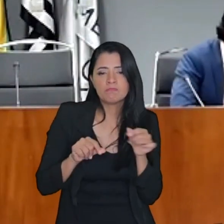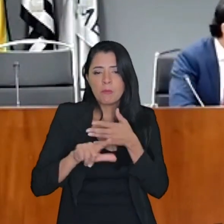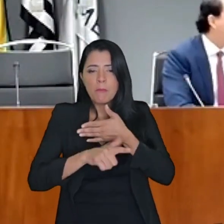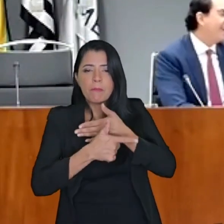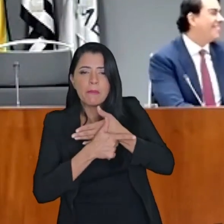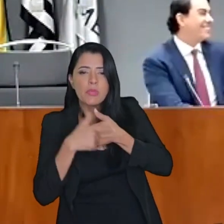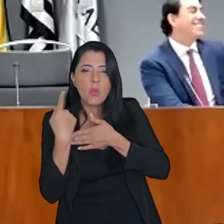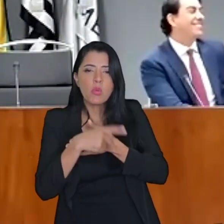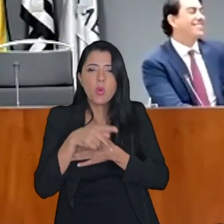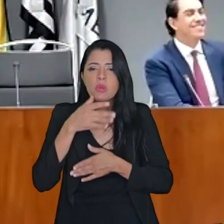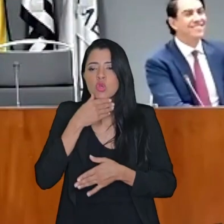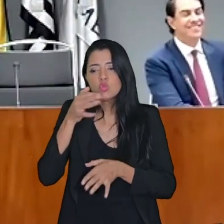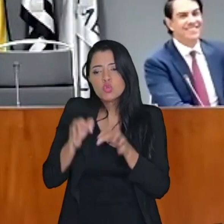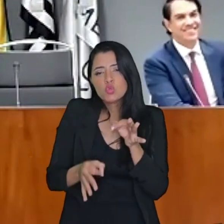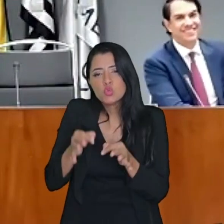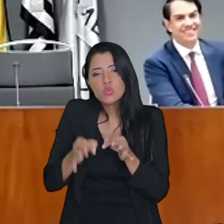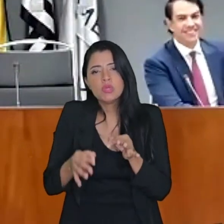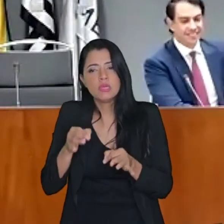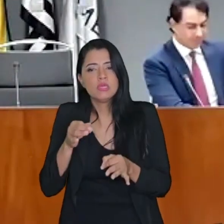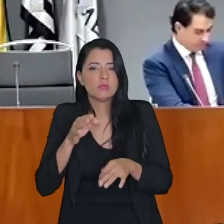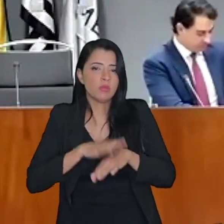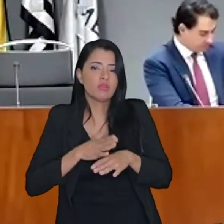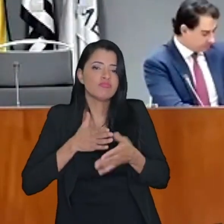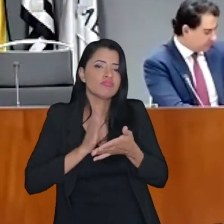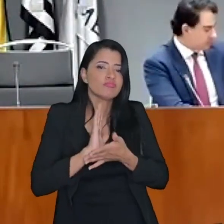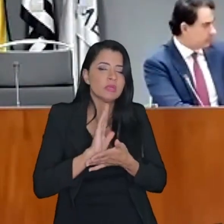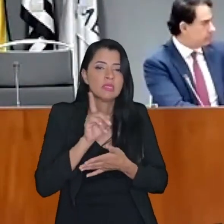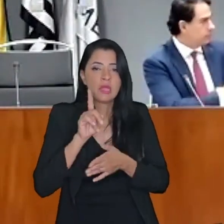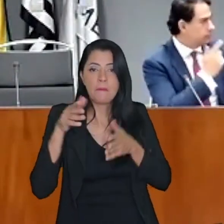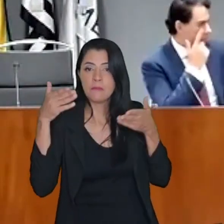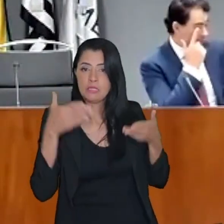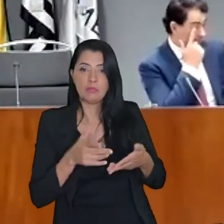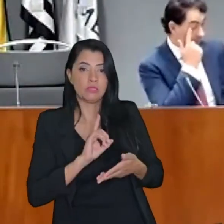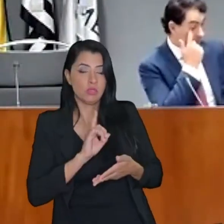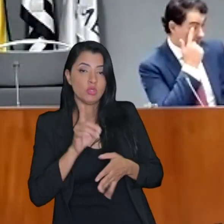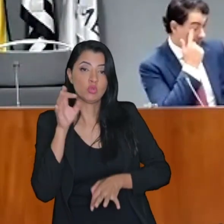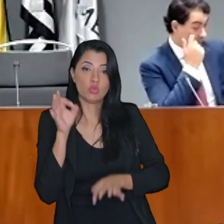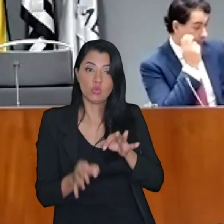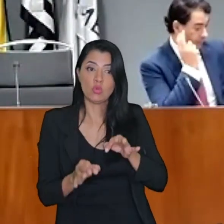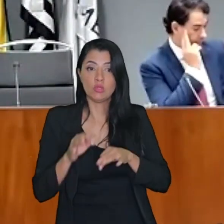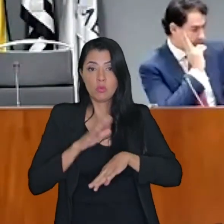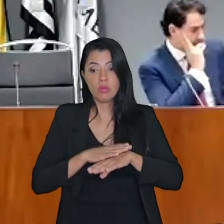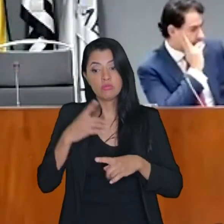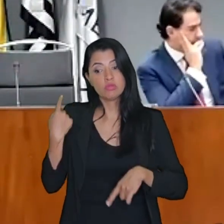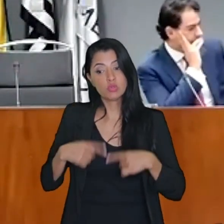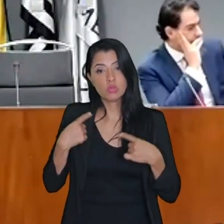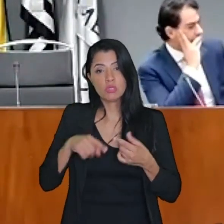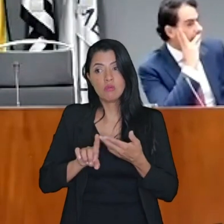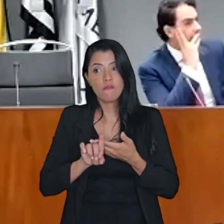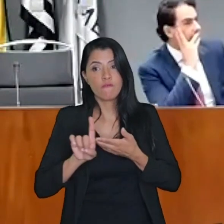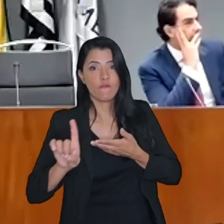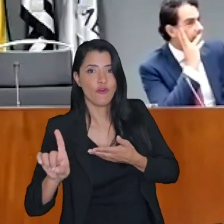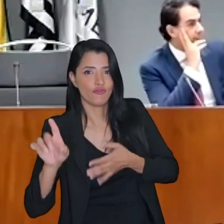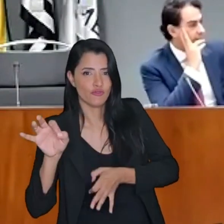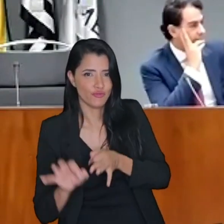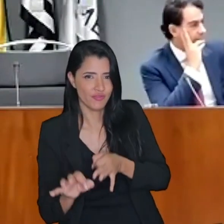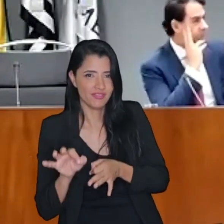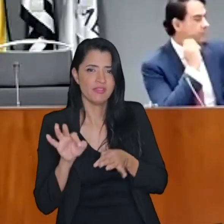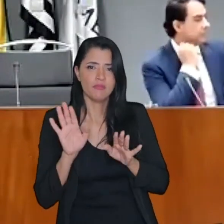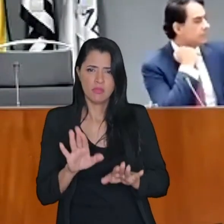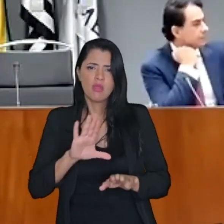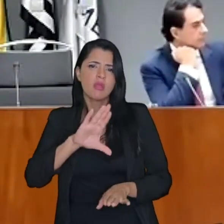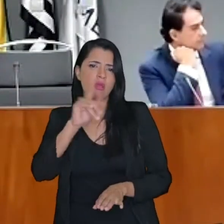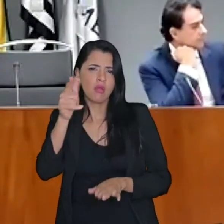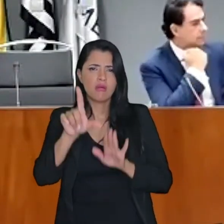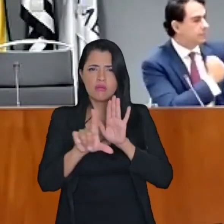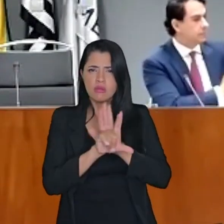o papel do juiz na homologação, na não participação do juiz nas discussões. Mas essa lei, claro, como toda